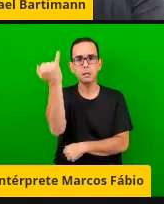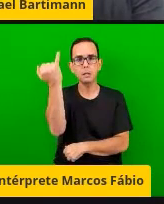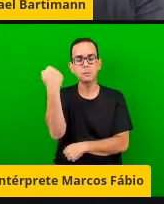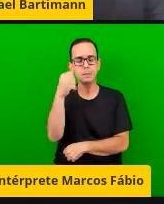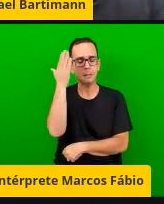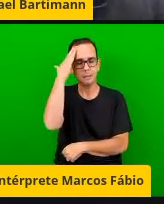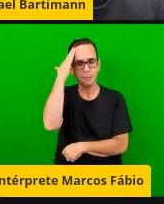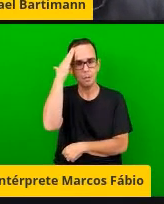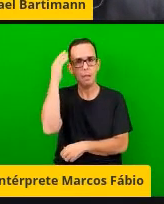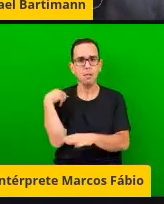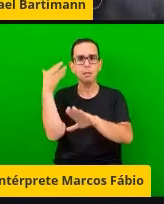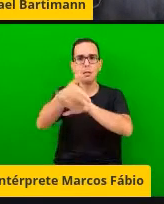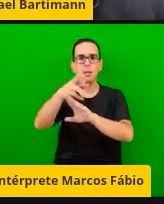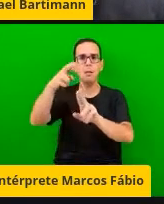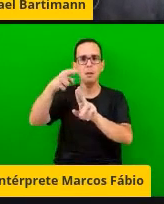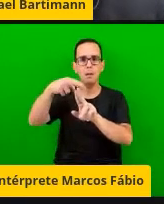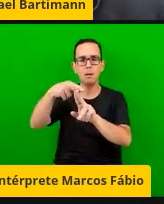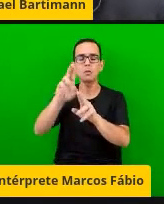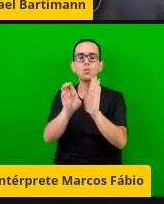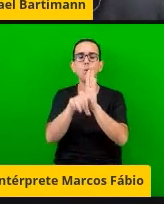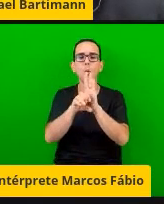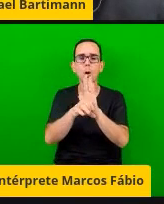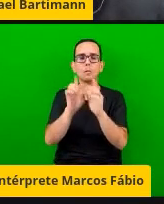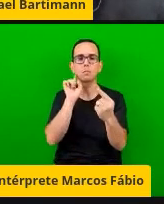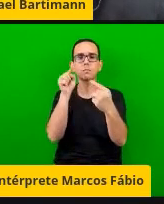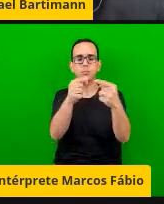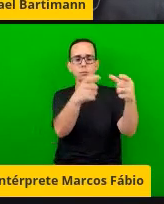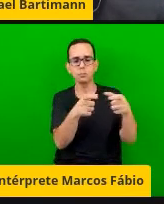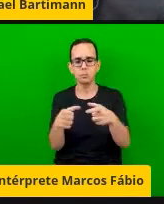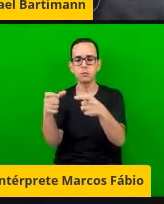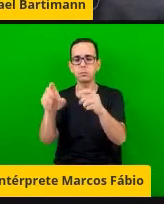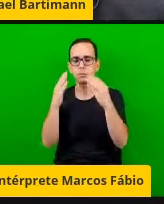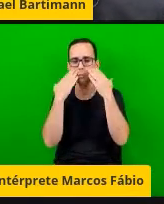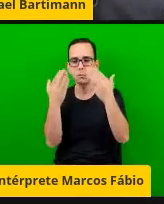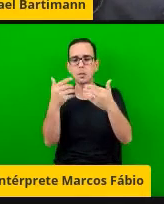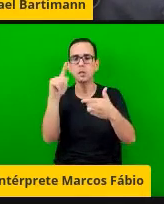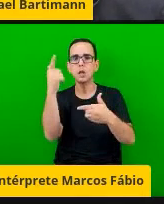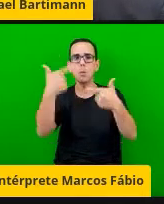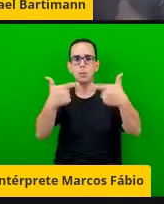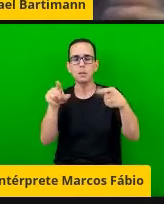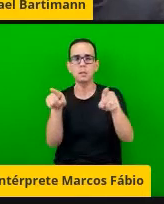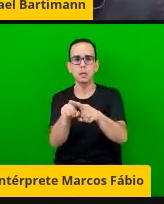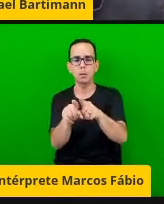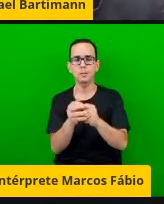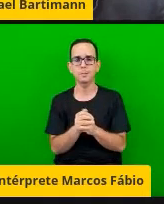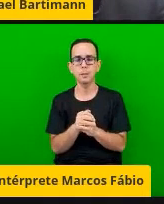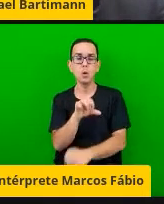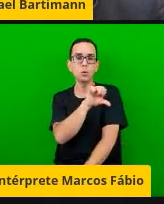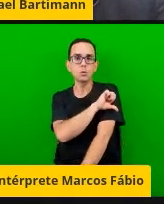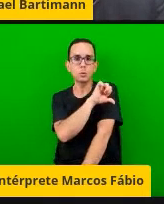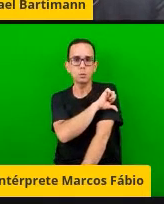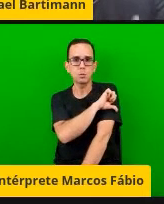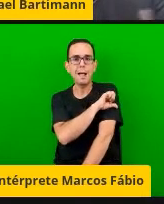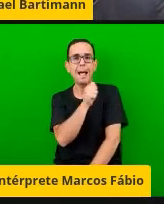no referencial e a partir do conceito de território a gente pode trabalhar as perspectivas geopolíticas. No 9º ano, continua a